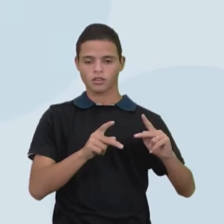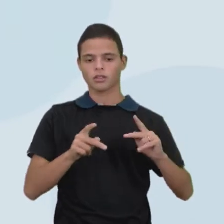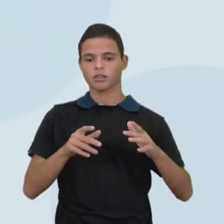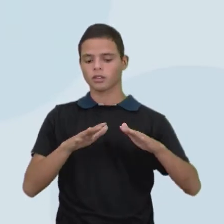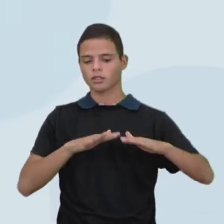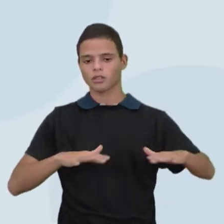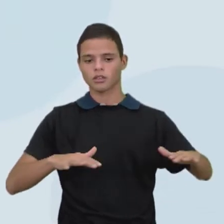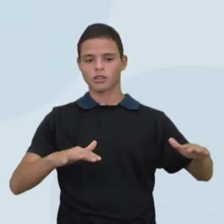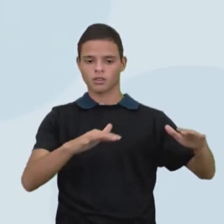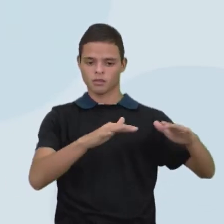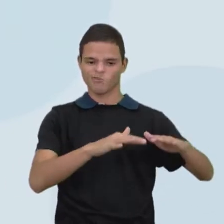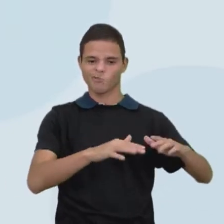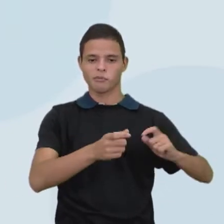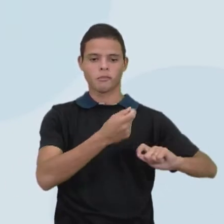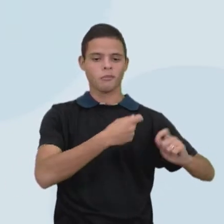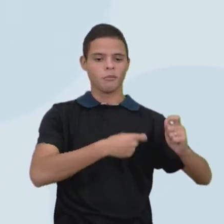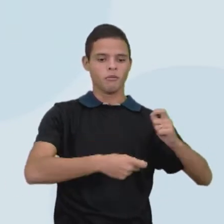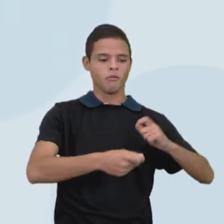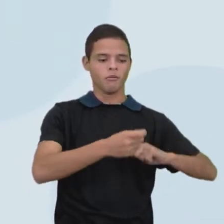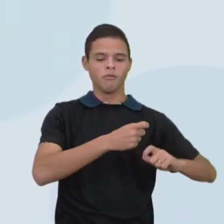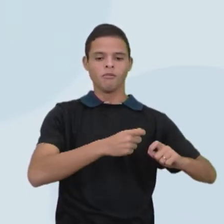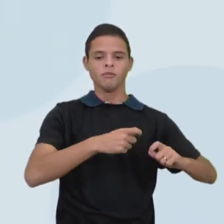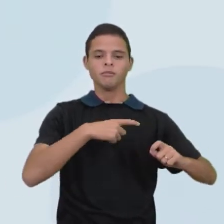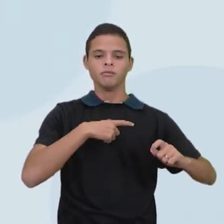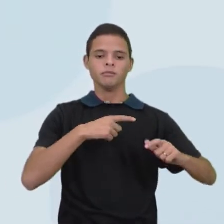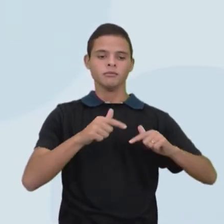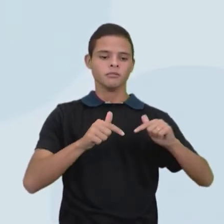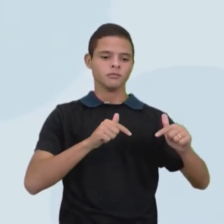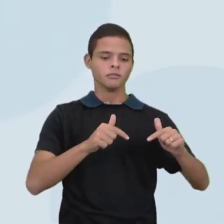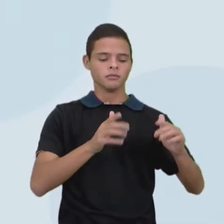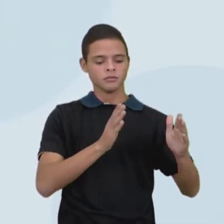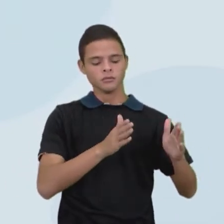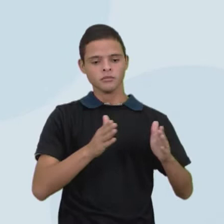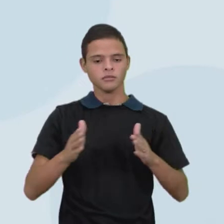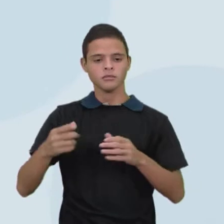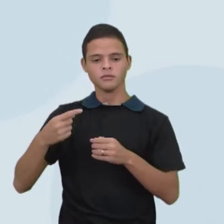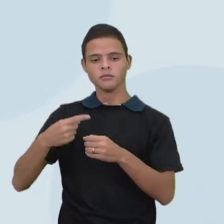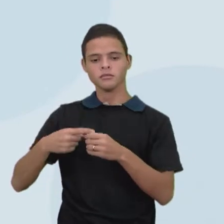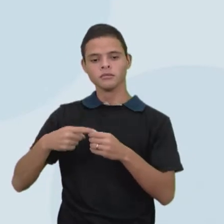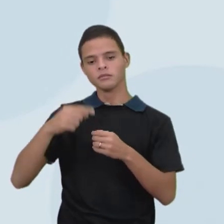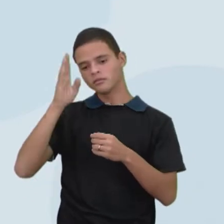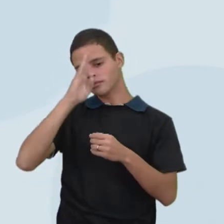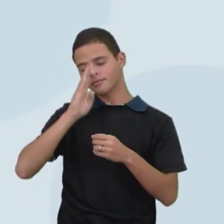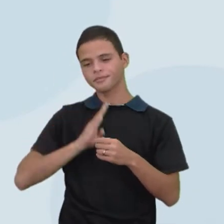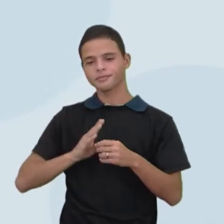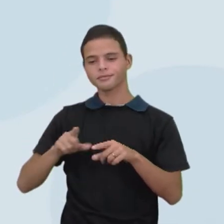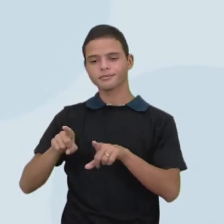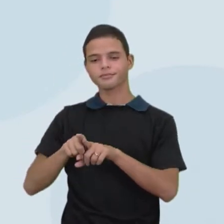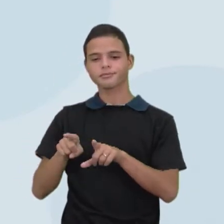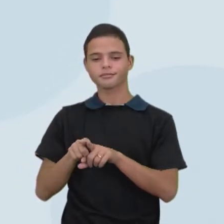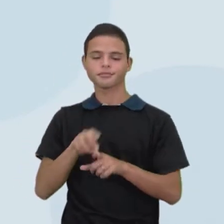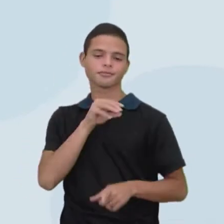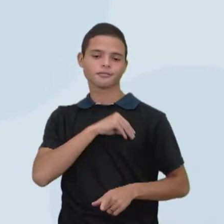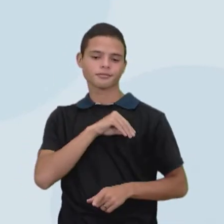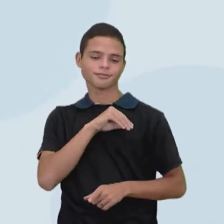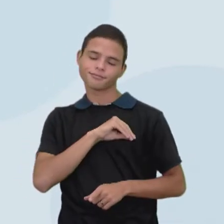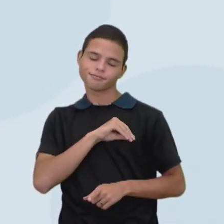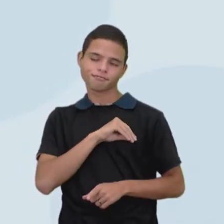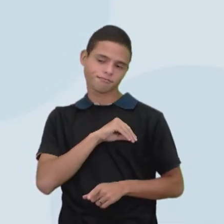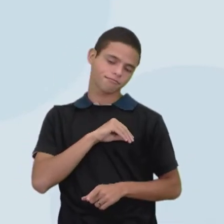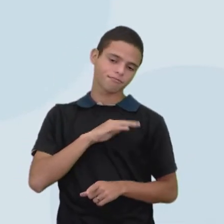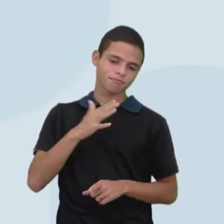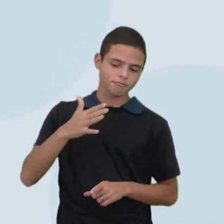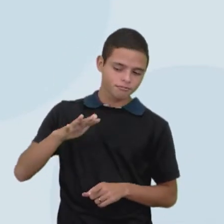população economicamente ativa de certo município do Brasil e sua renda média per capita. Então aqui